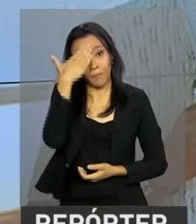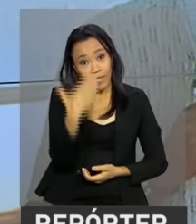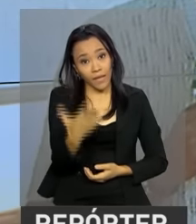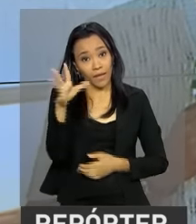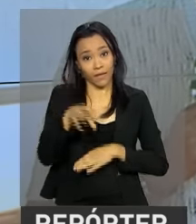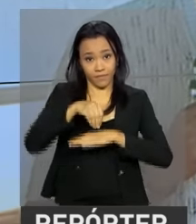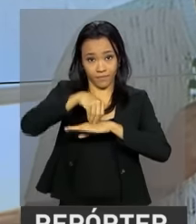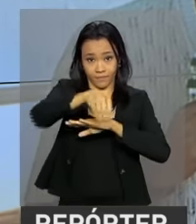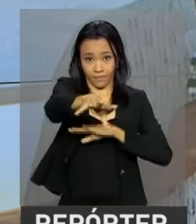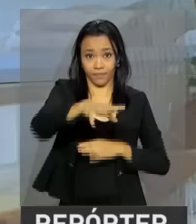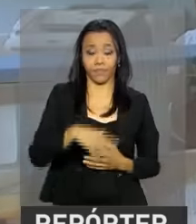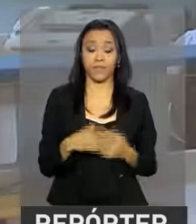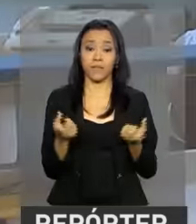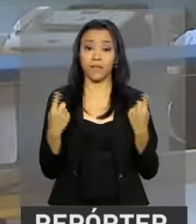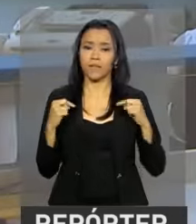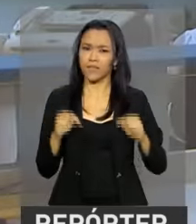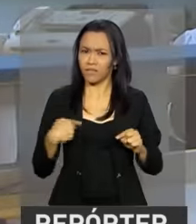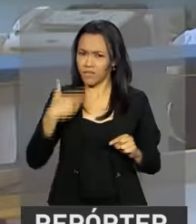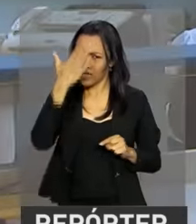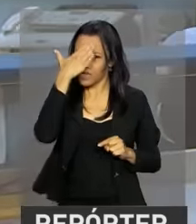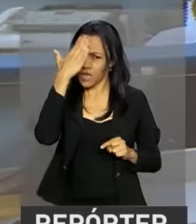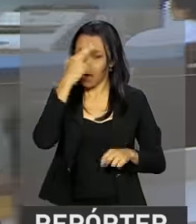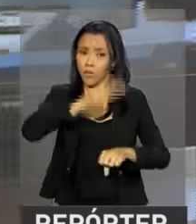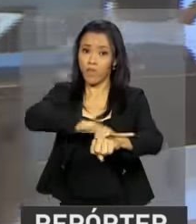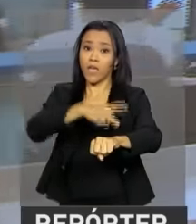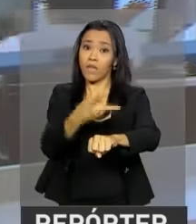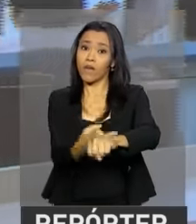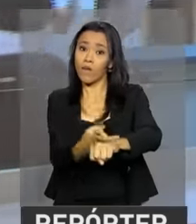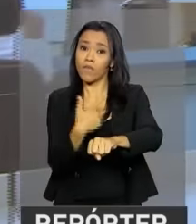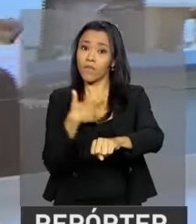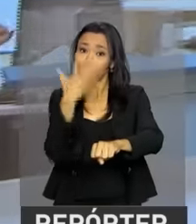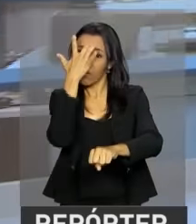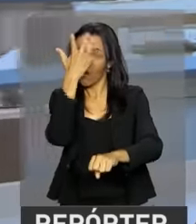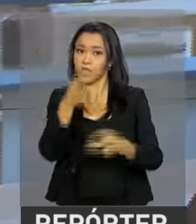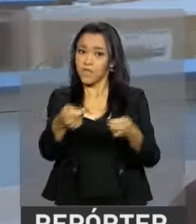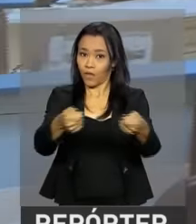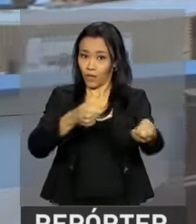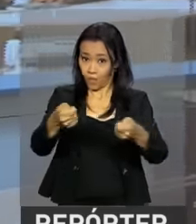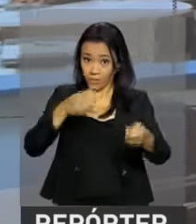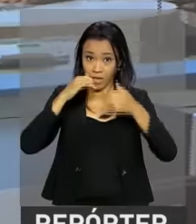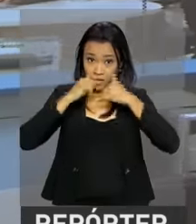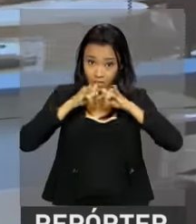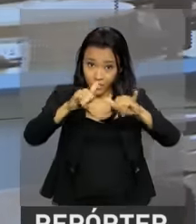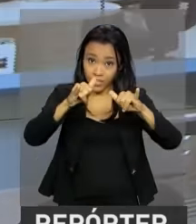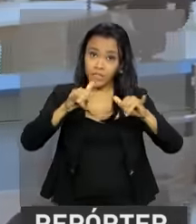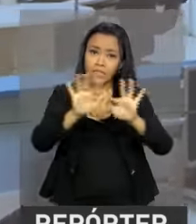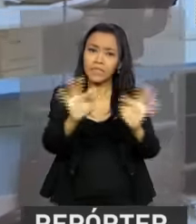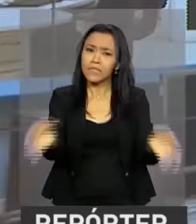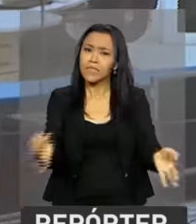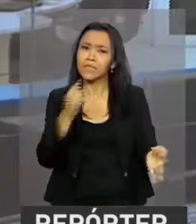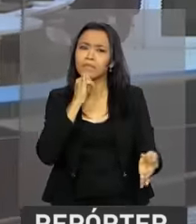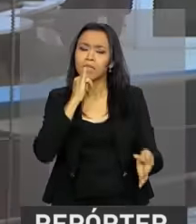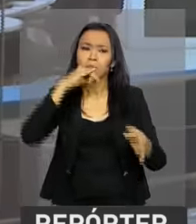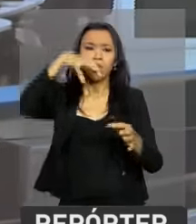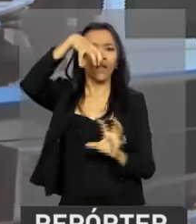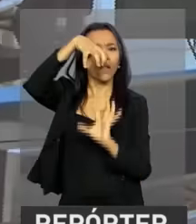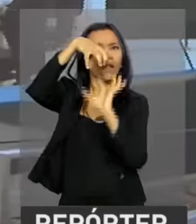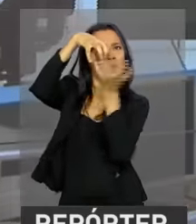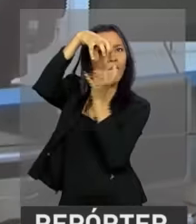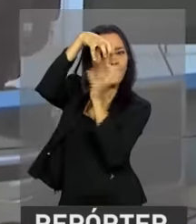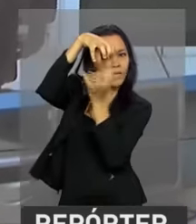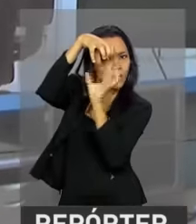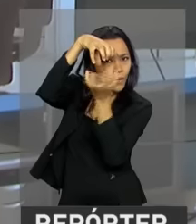informações e você sabia que no horário de verão fica mais fácil economizar energia medidas simples como trocar as